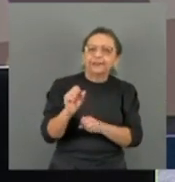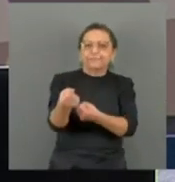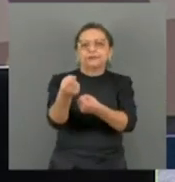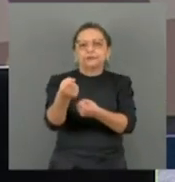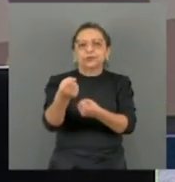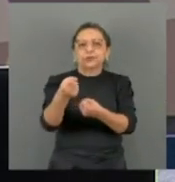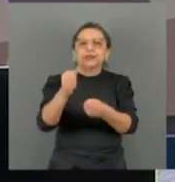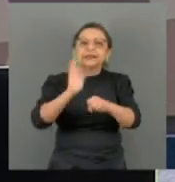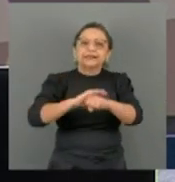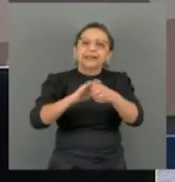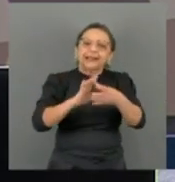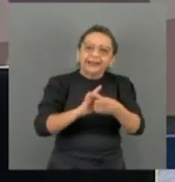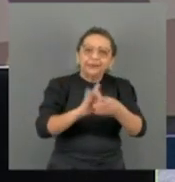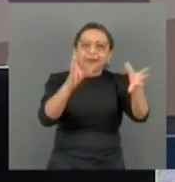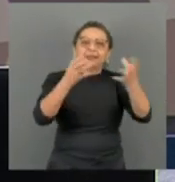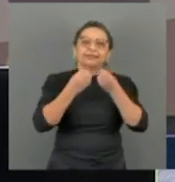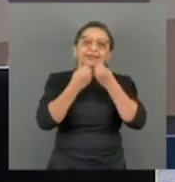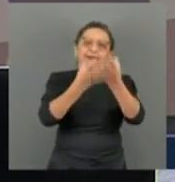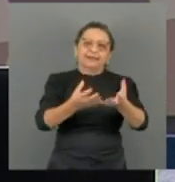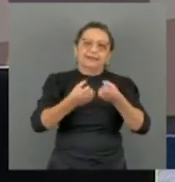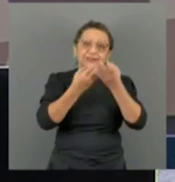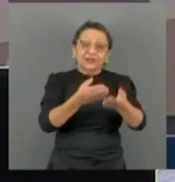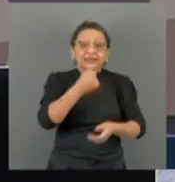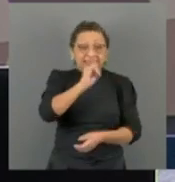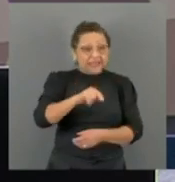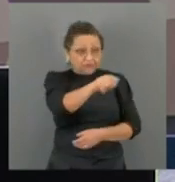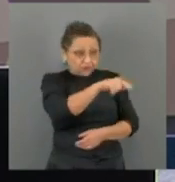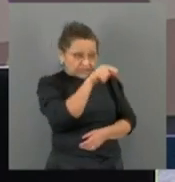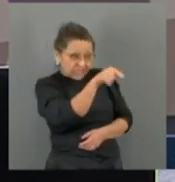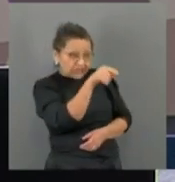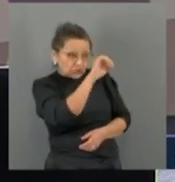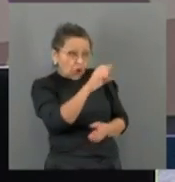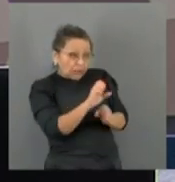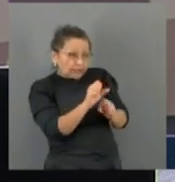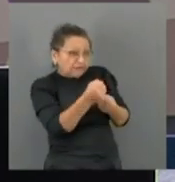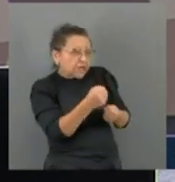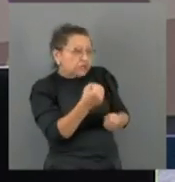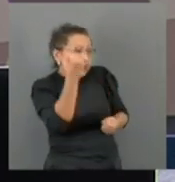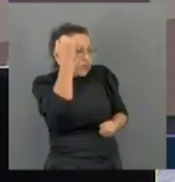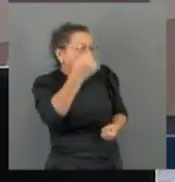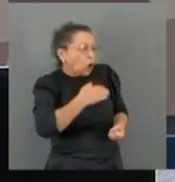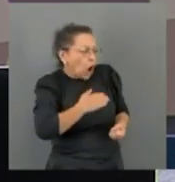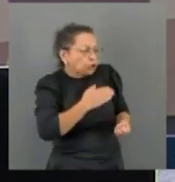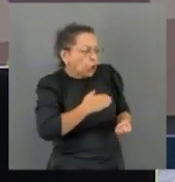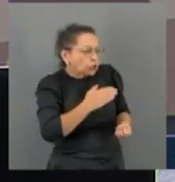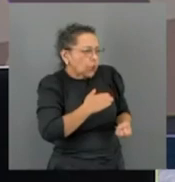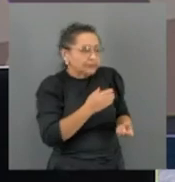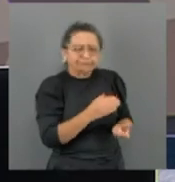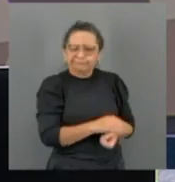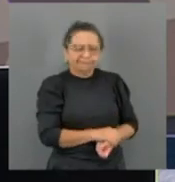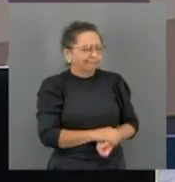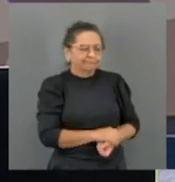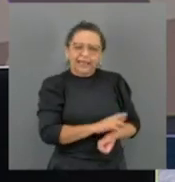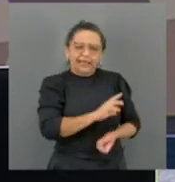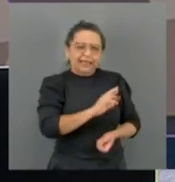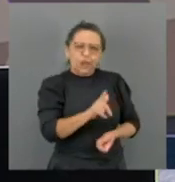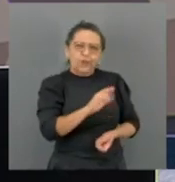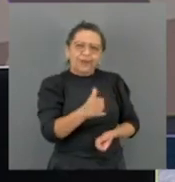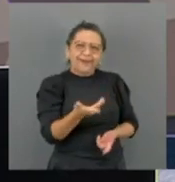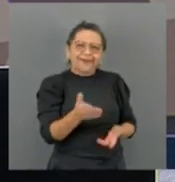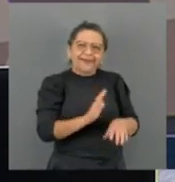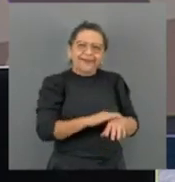da liberdade de expressão. Se você só defende as ideias que você gosta, não é, você